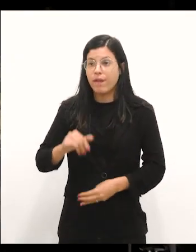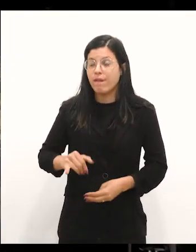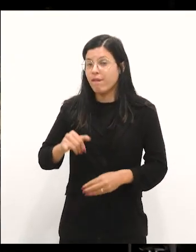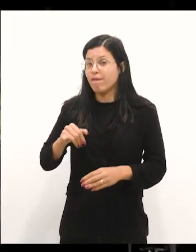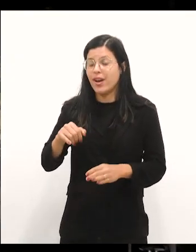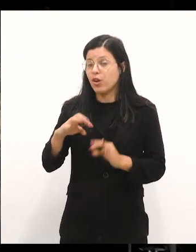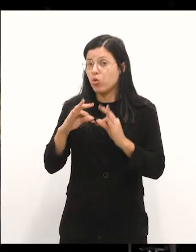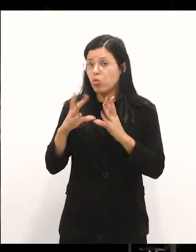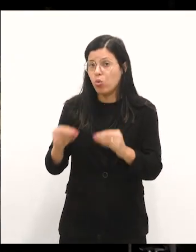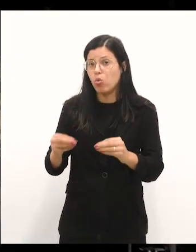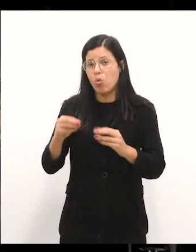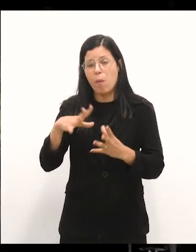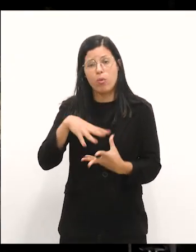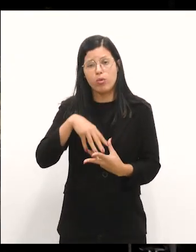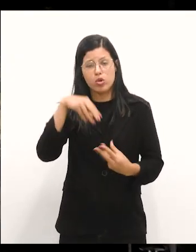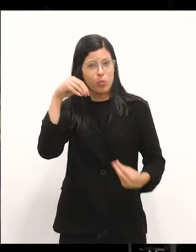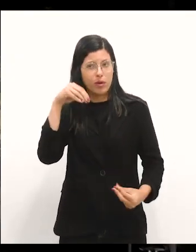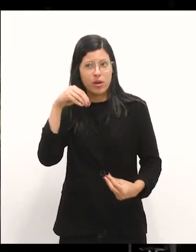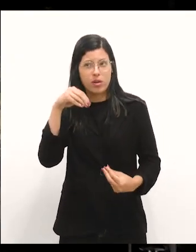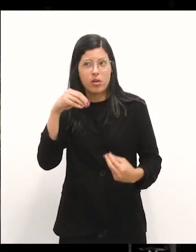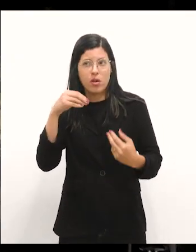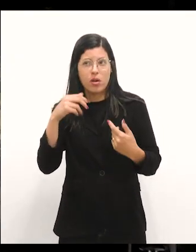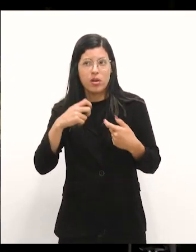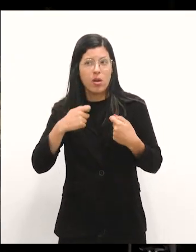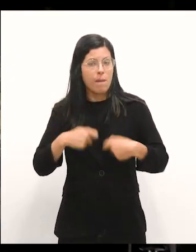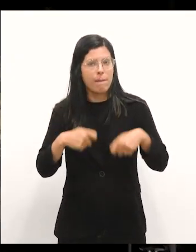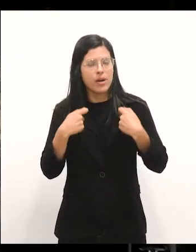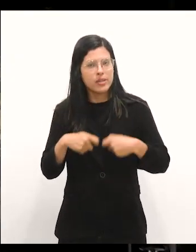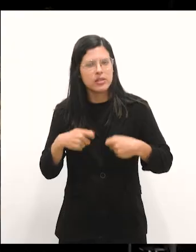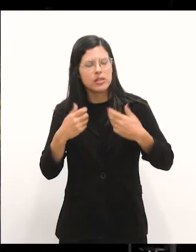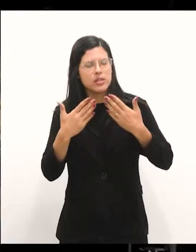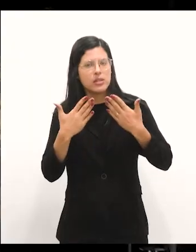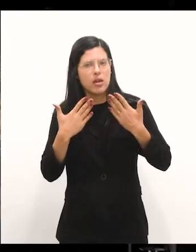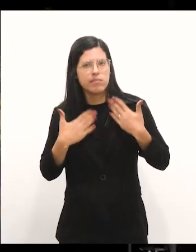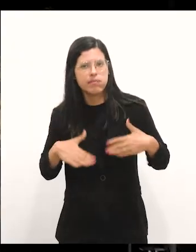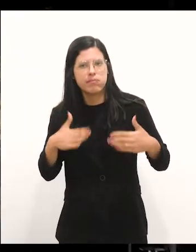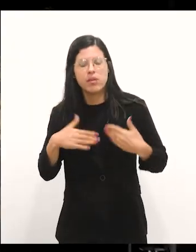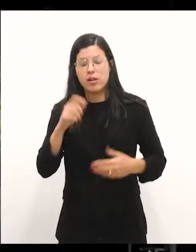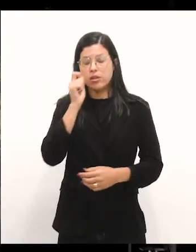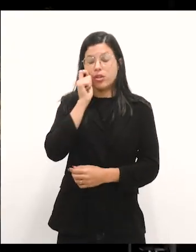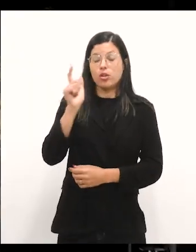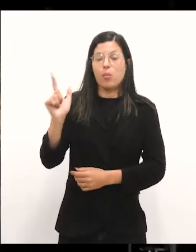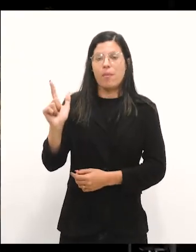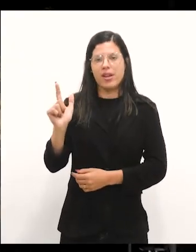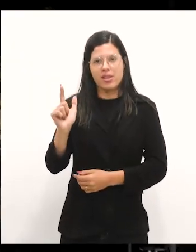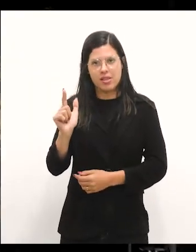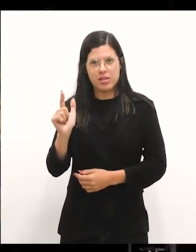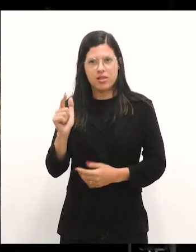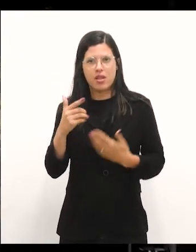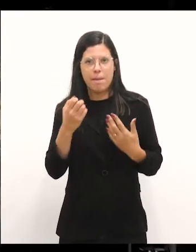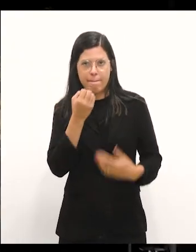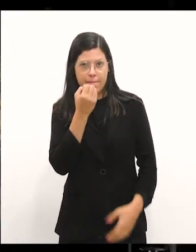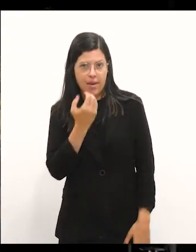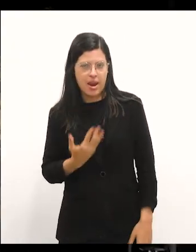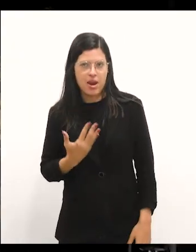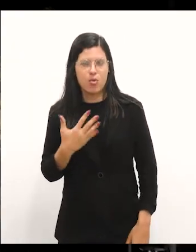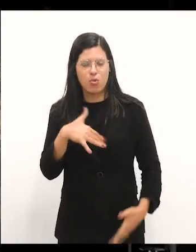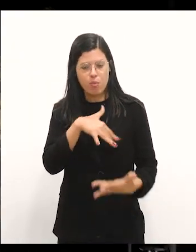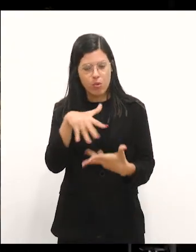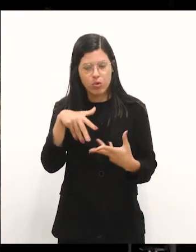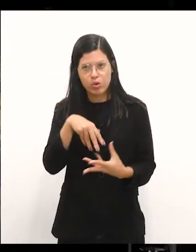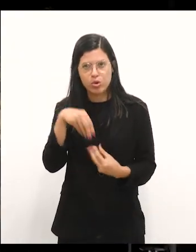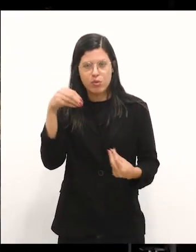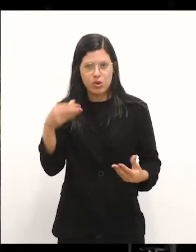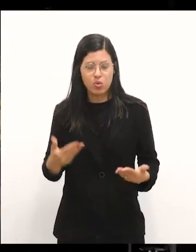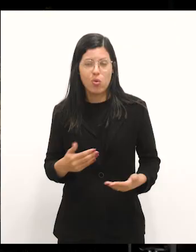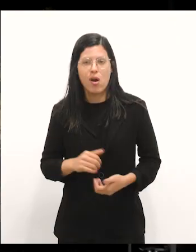toda para o espírito, então ele precisa se renovar, para poder despertar sadiamente no mundo espiritual. Então ele é